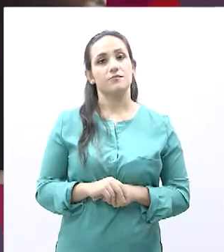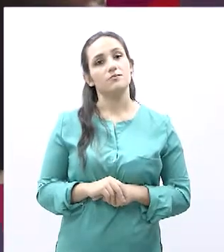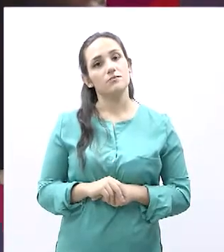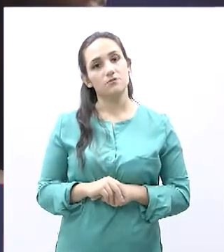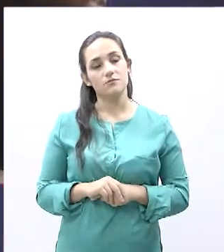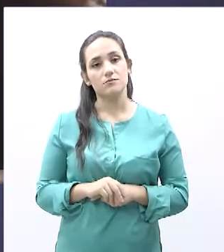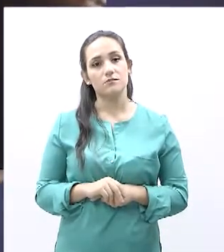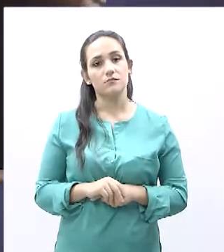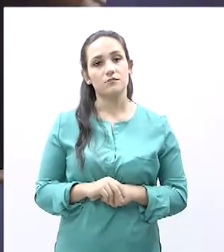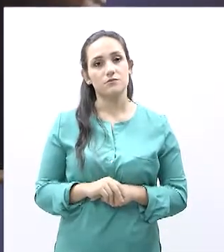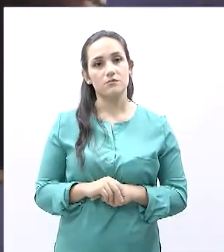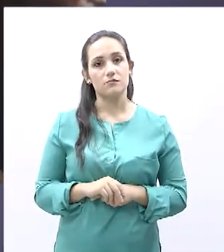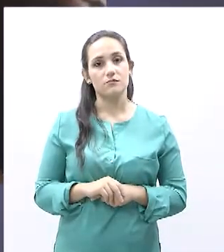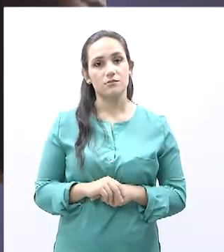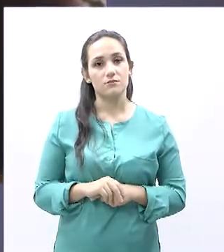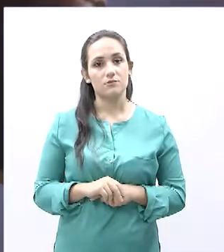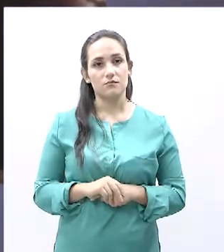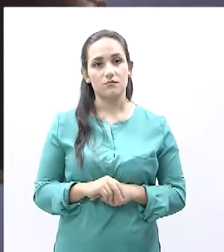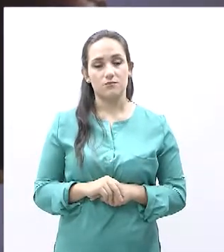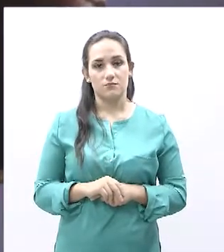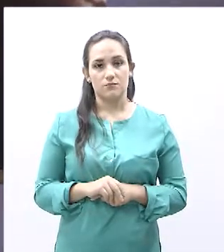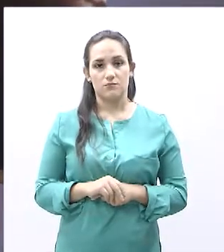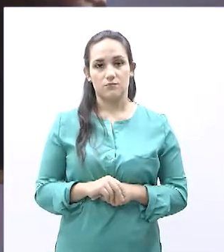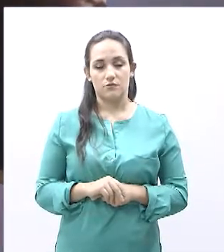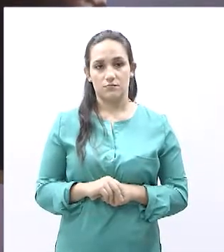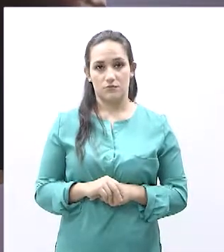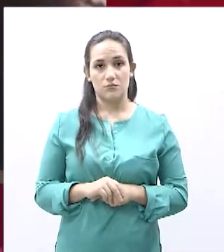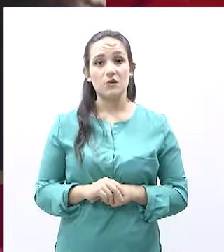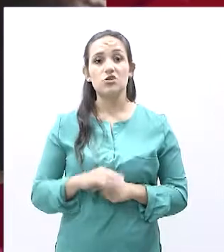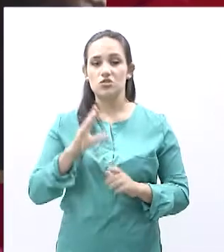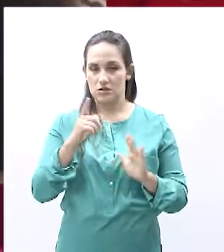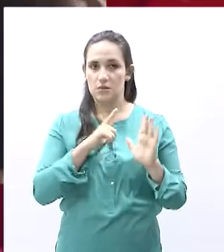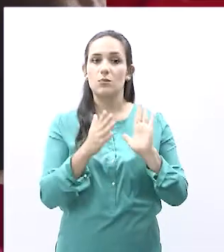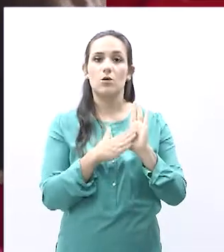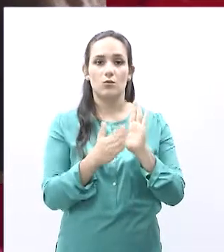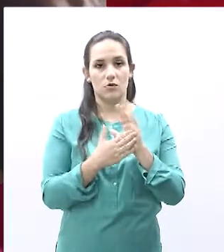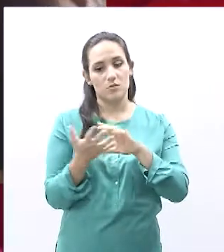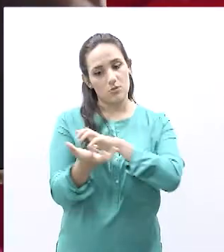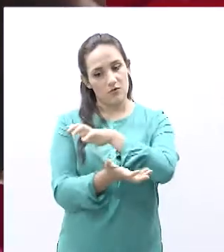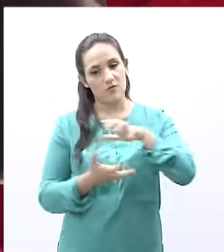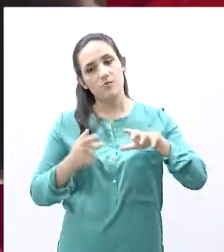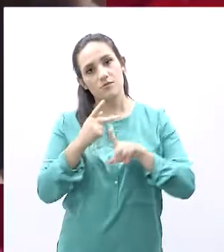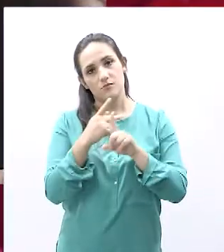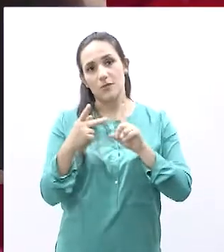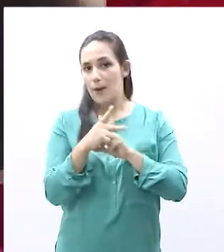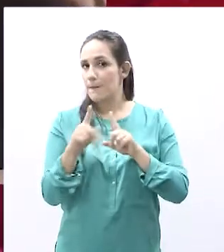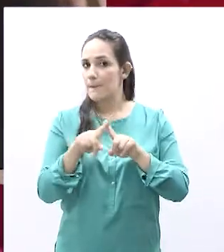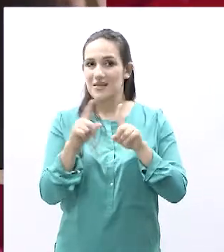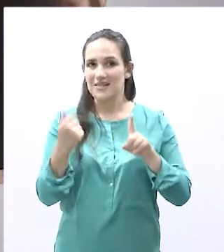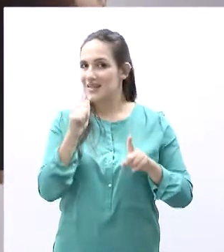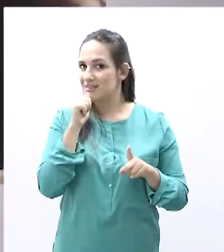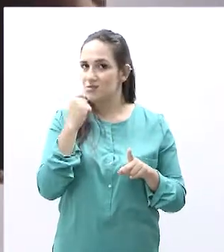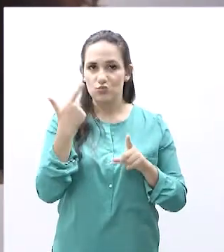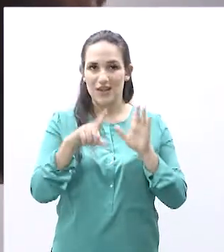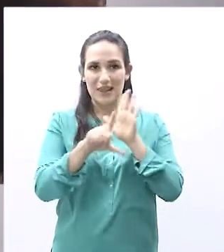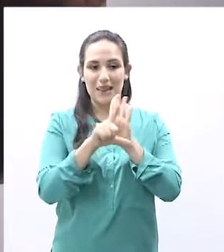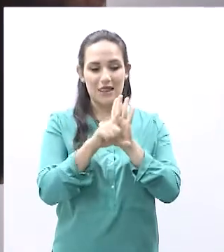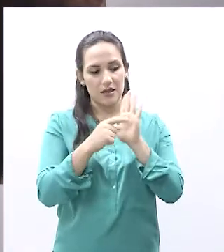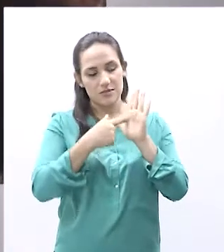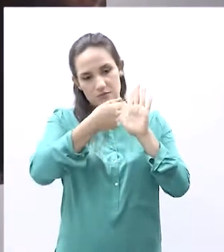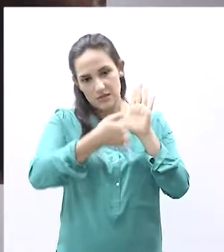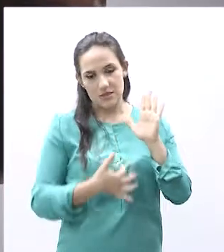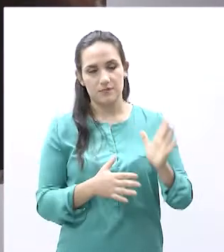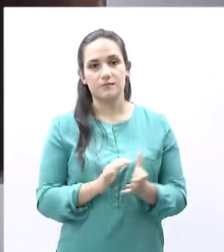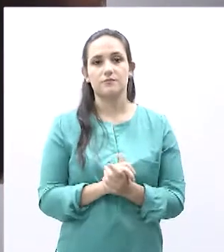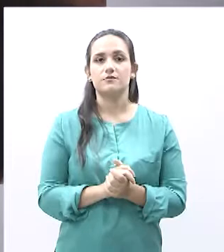está já prevista na reforma da Previdência. O que acontece? O que está previsto